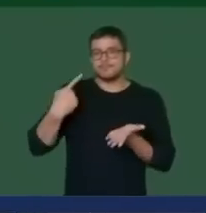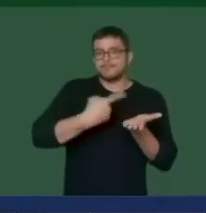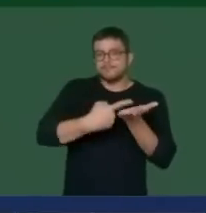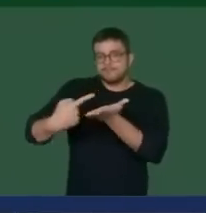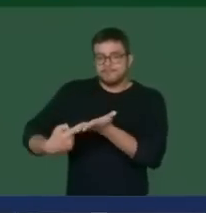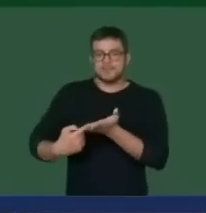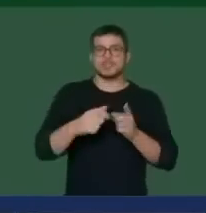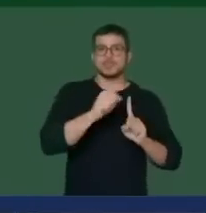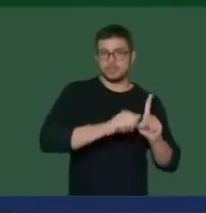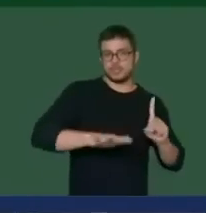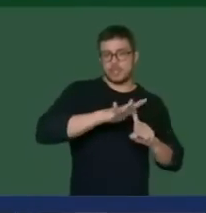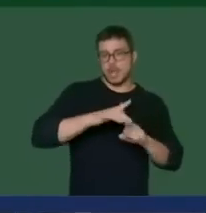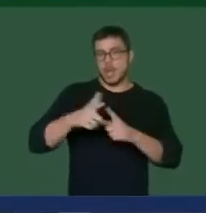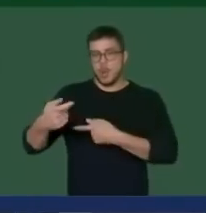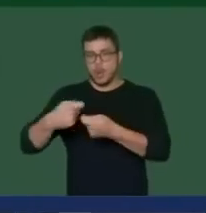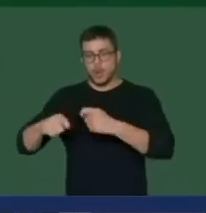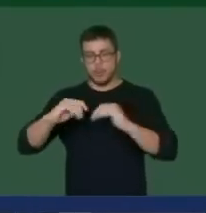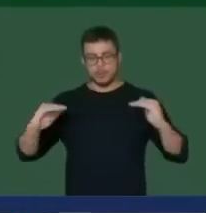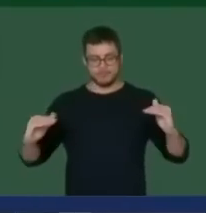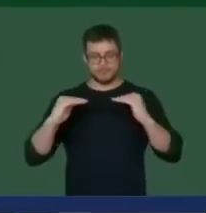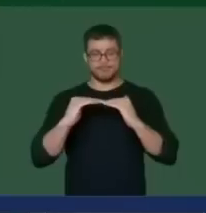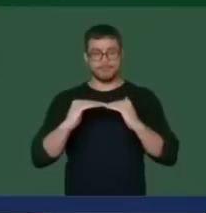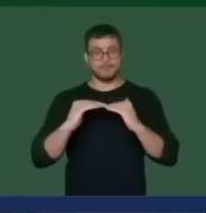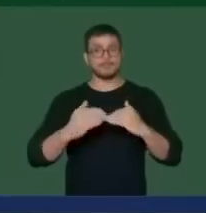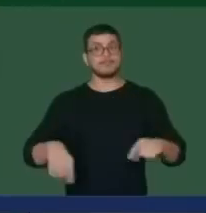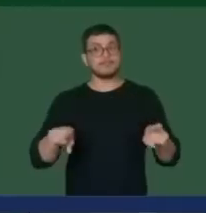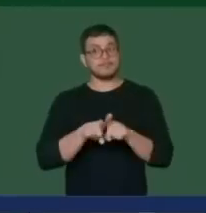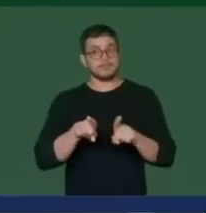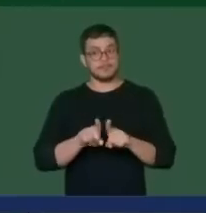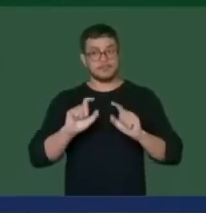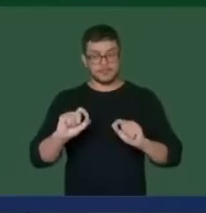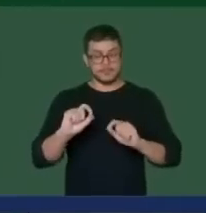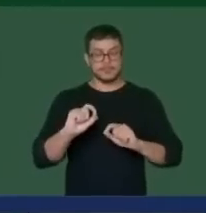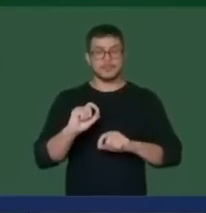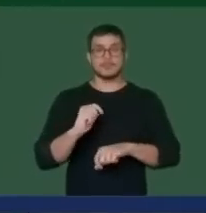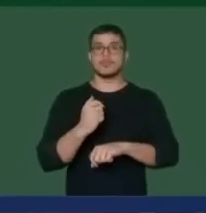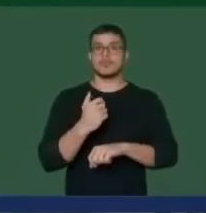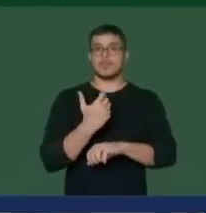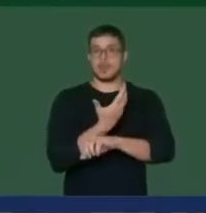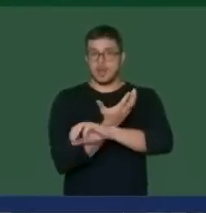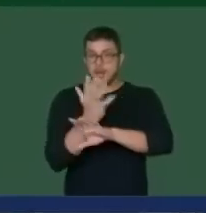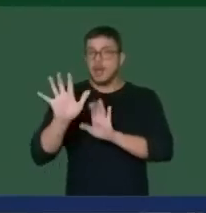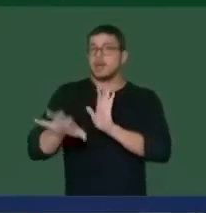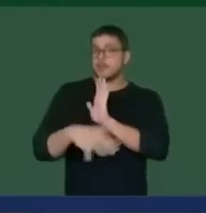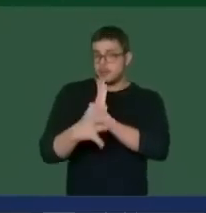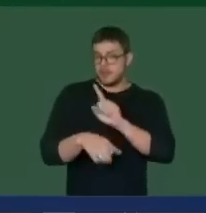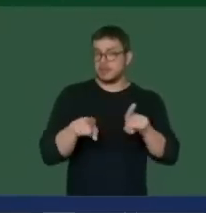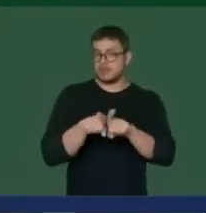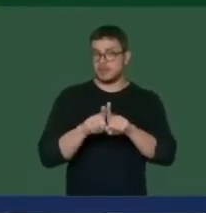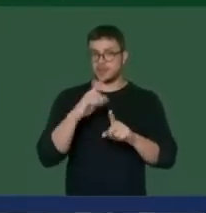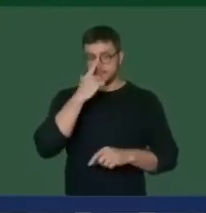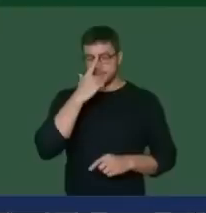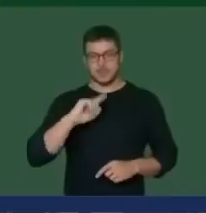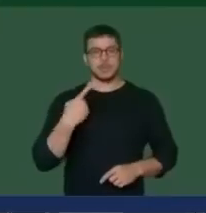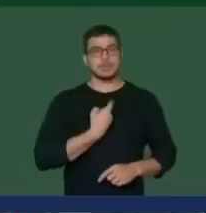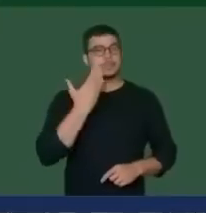o econômico. O mesmo vale quando falamos sobre meio ambiente. Sabemos o valor da preservação... Para você que chega agora,